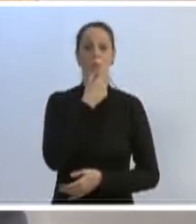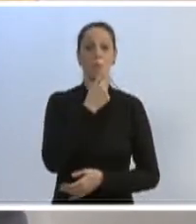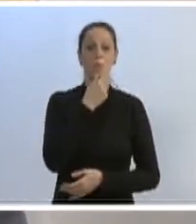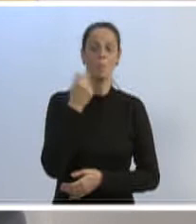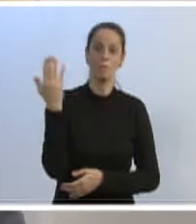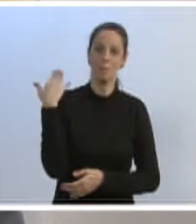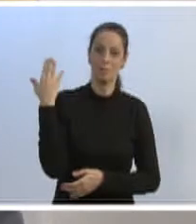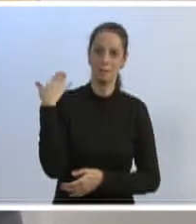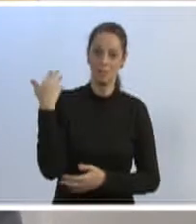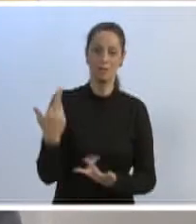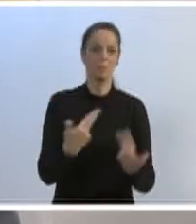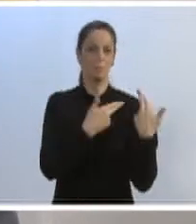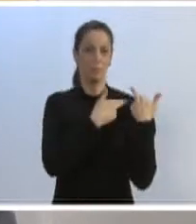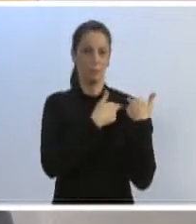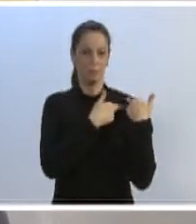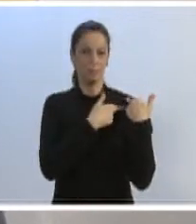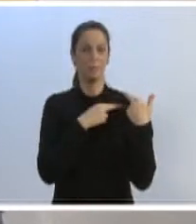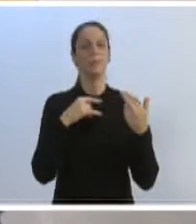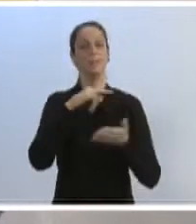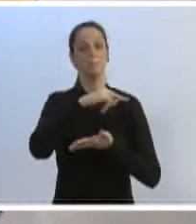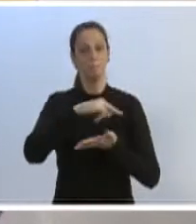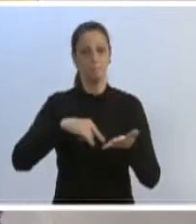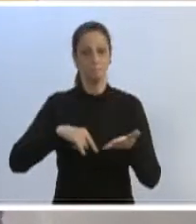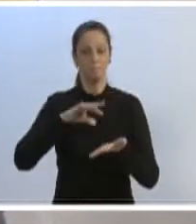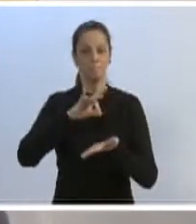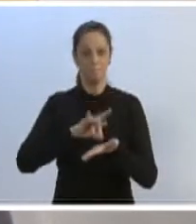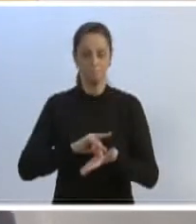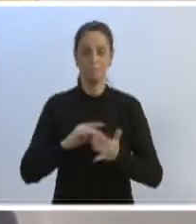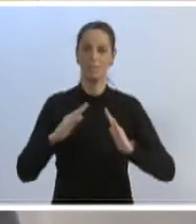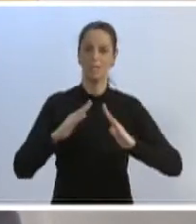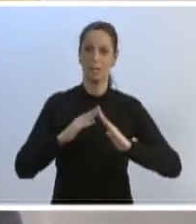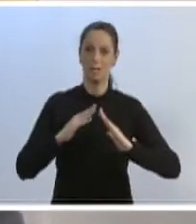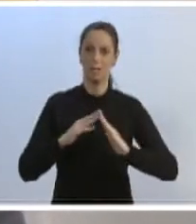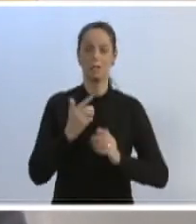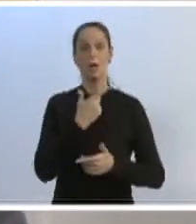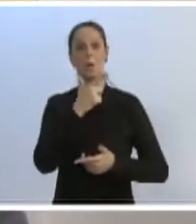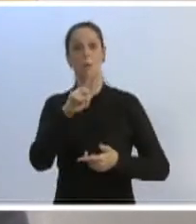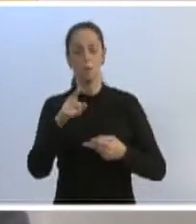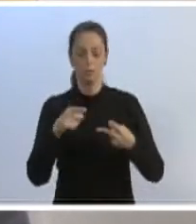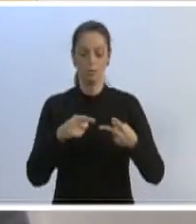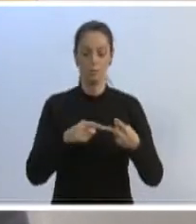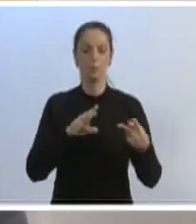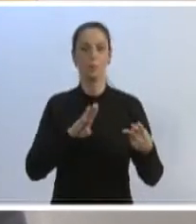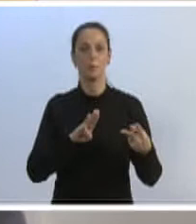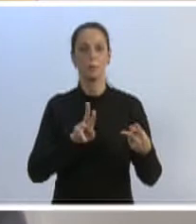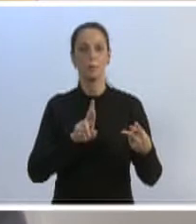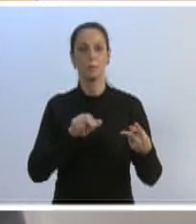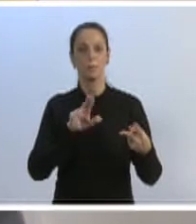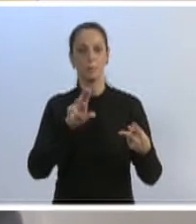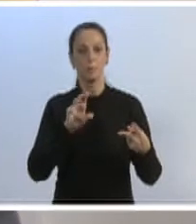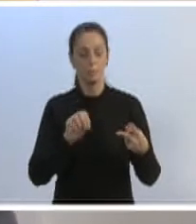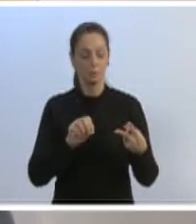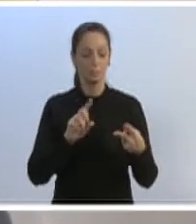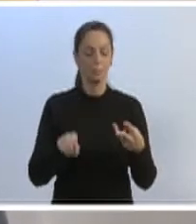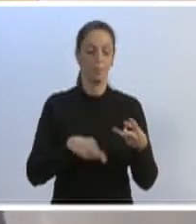pela Secretaria de Regularização Fundiária, o Adriano Cunha, que estava respondendo pela Secretaria de Defesa do